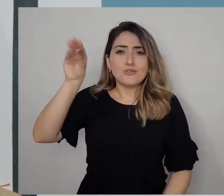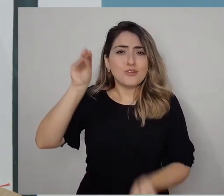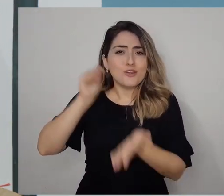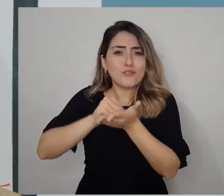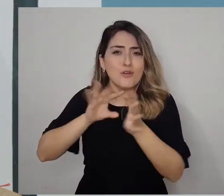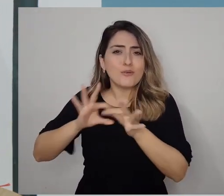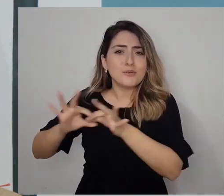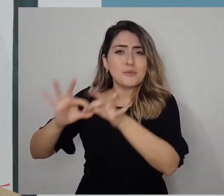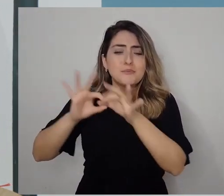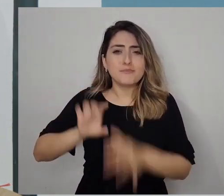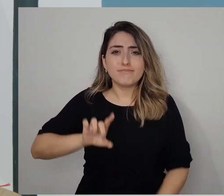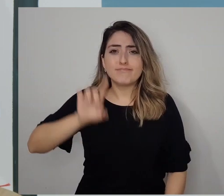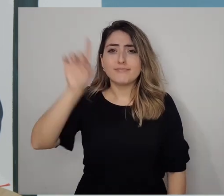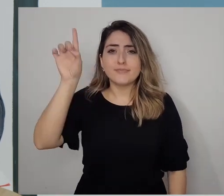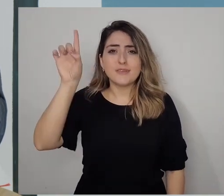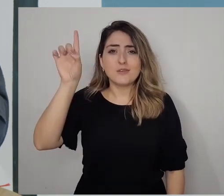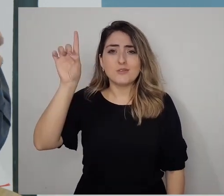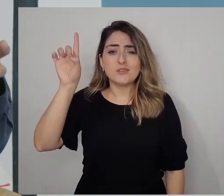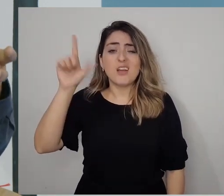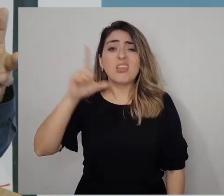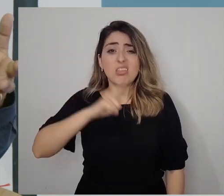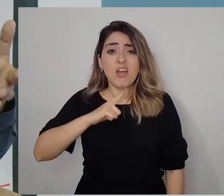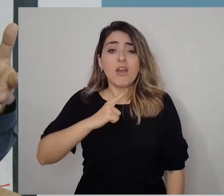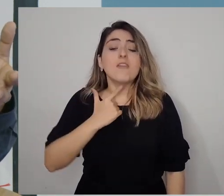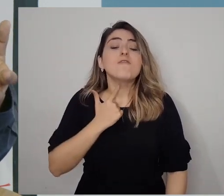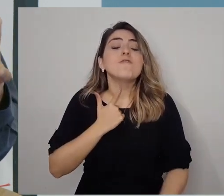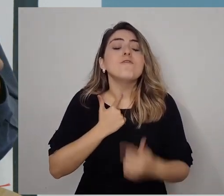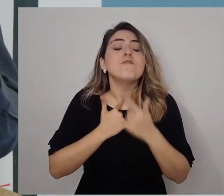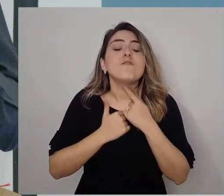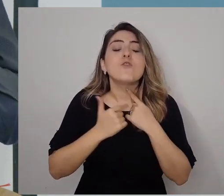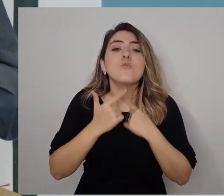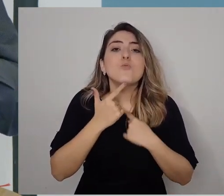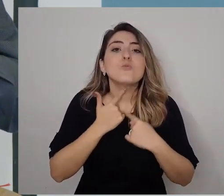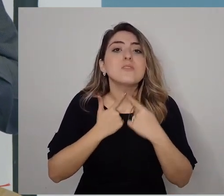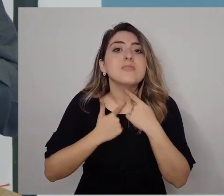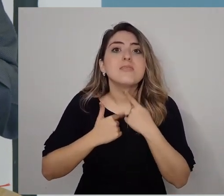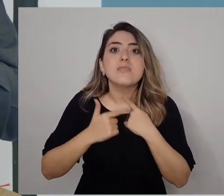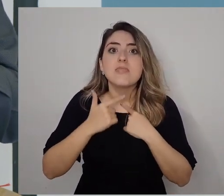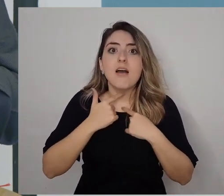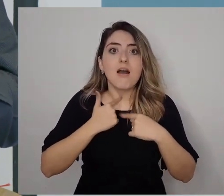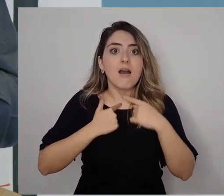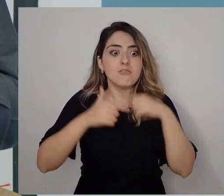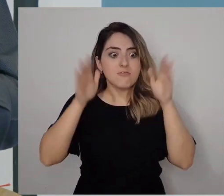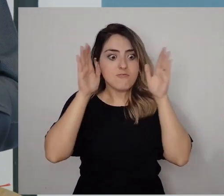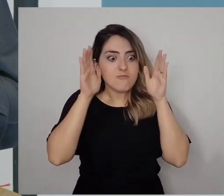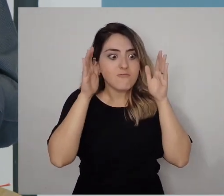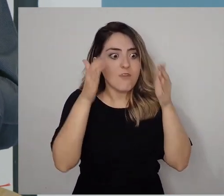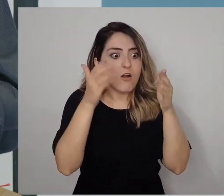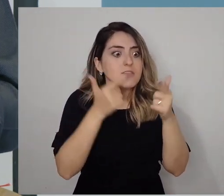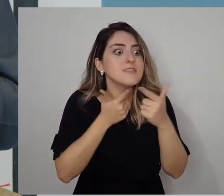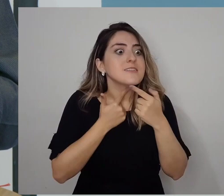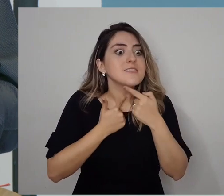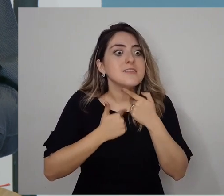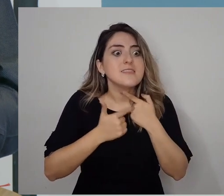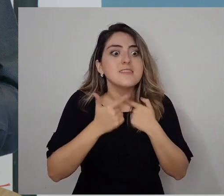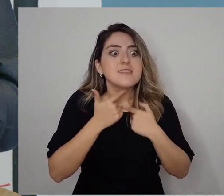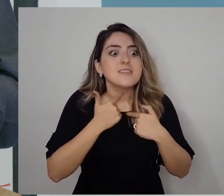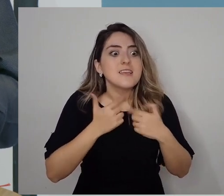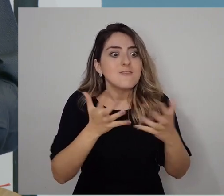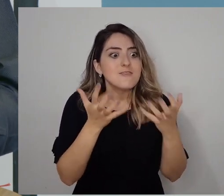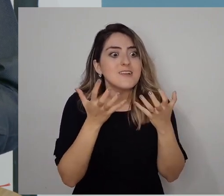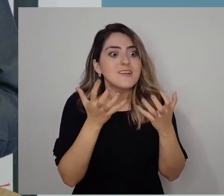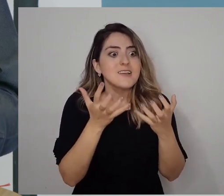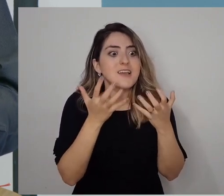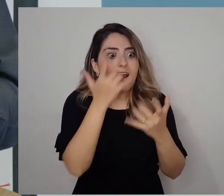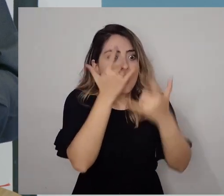vontades puras, vontades santas, não são vontades livres, são vontades pecaminosas de um coração que está preso